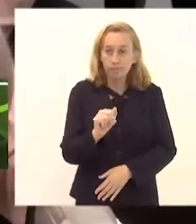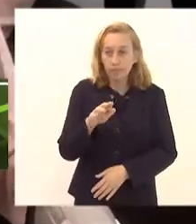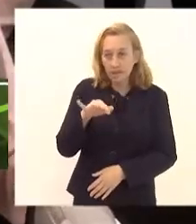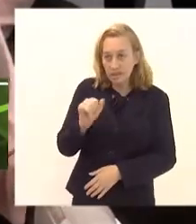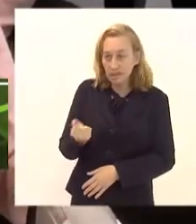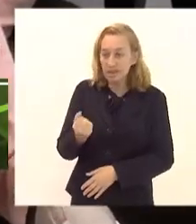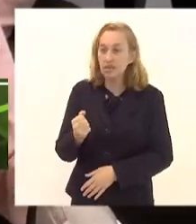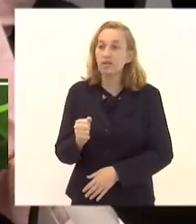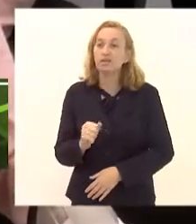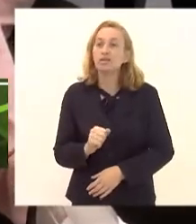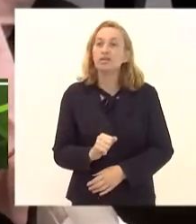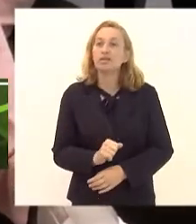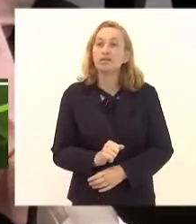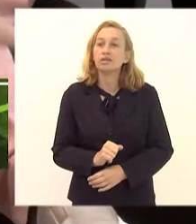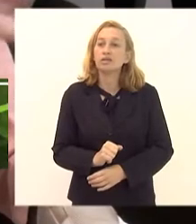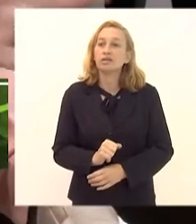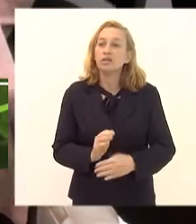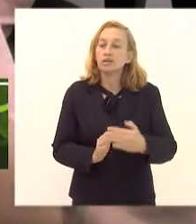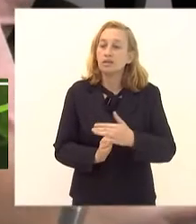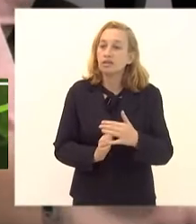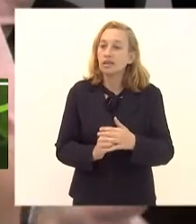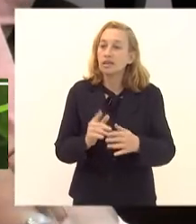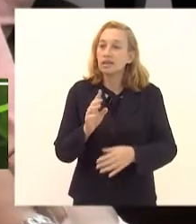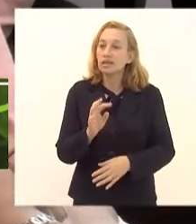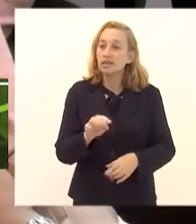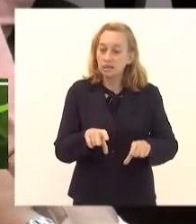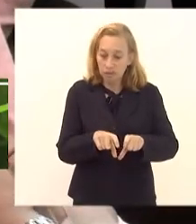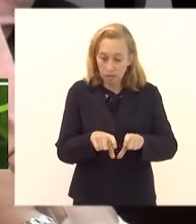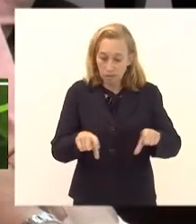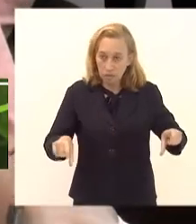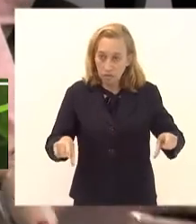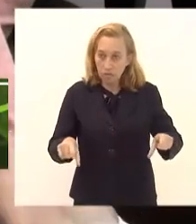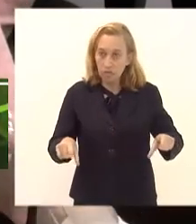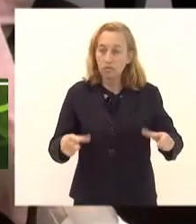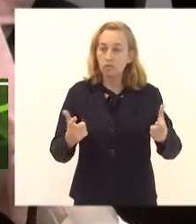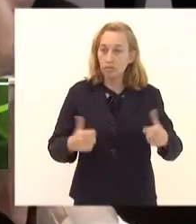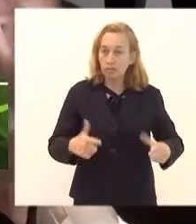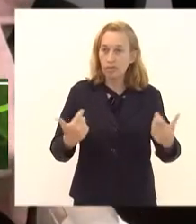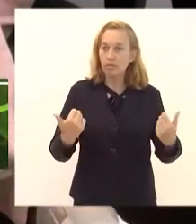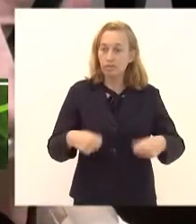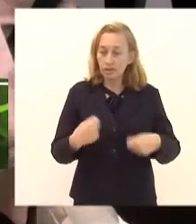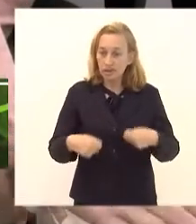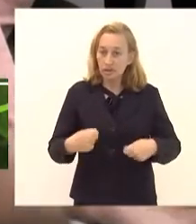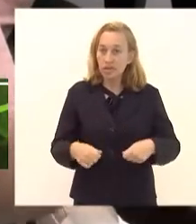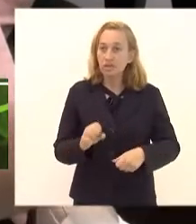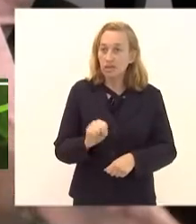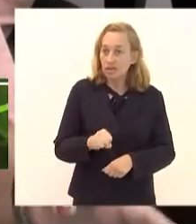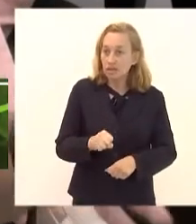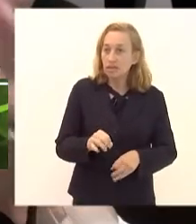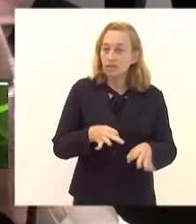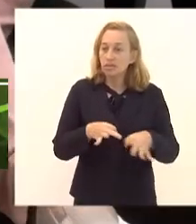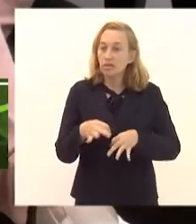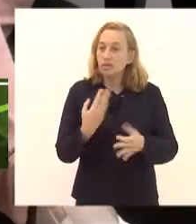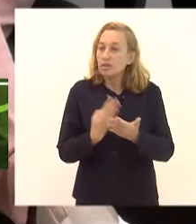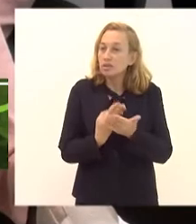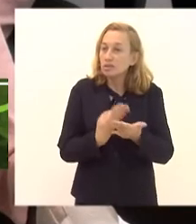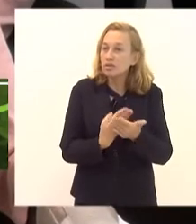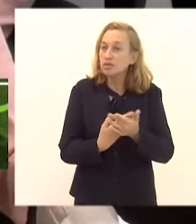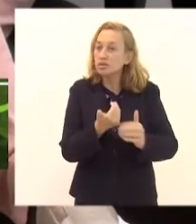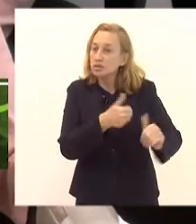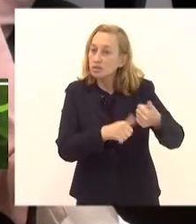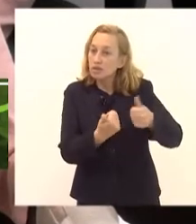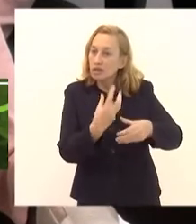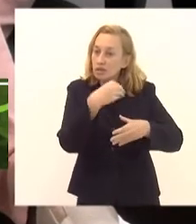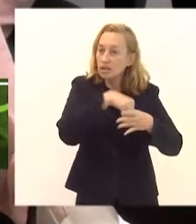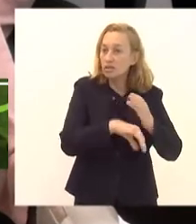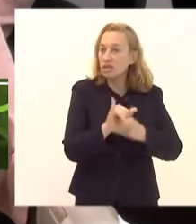gente delimitar esse trecho que precisaria dessa intervenção. Então, assim, foi feito, sim, além do estudo, essa avaliação interna